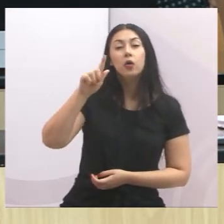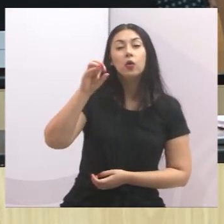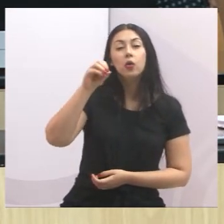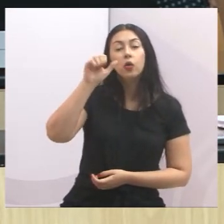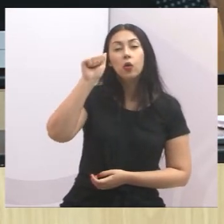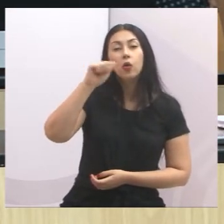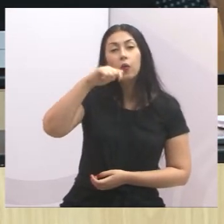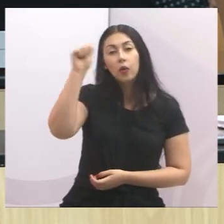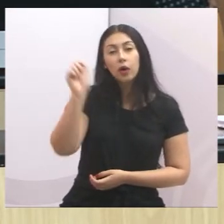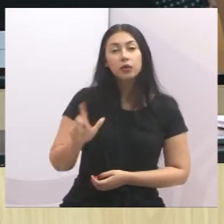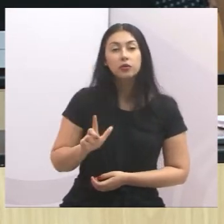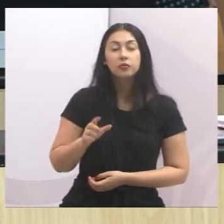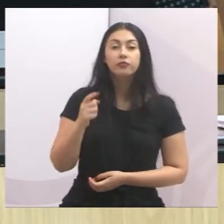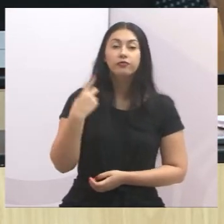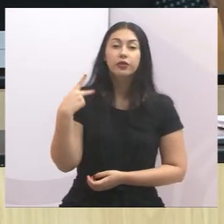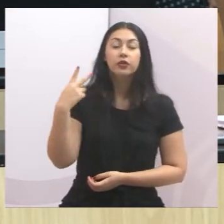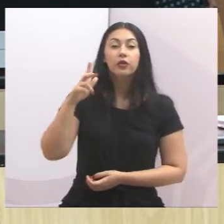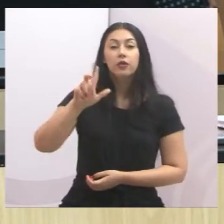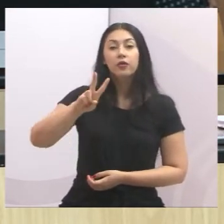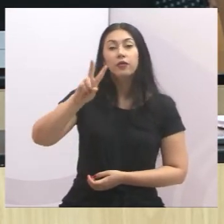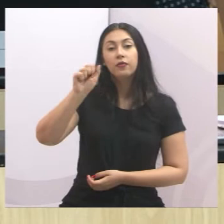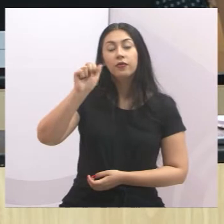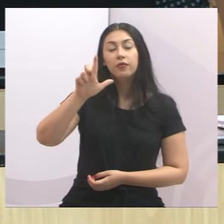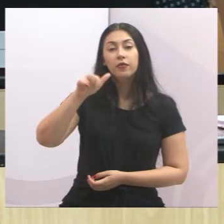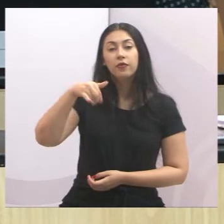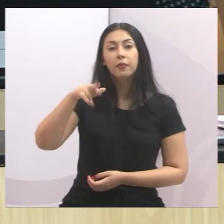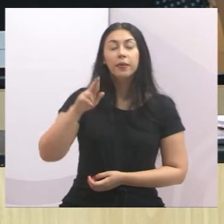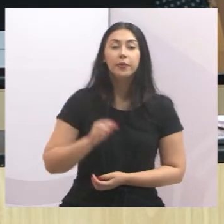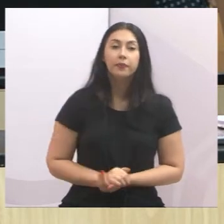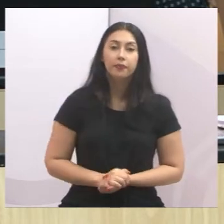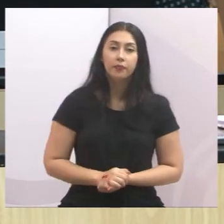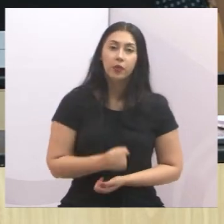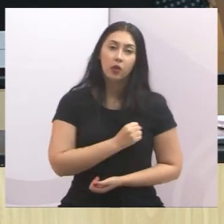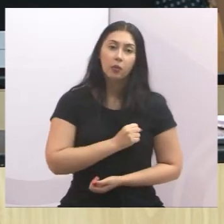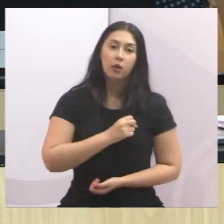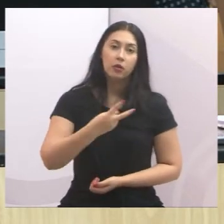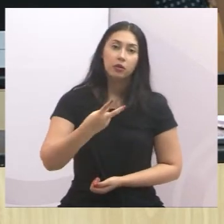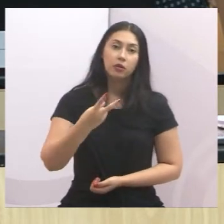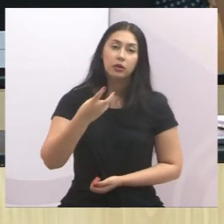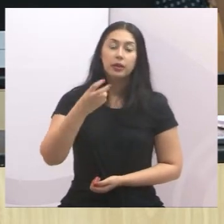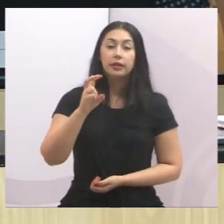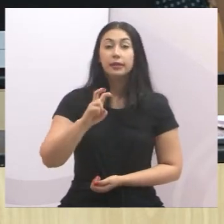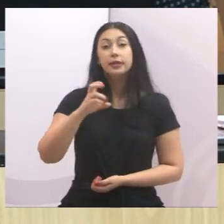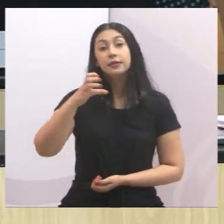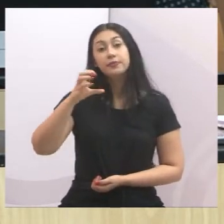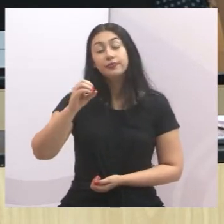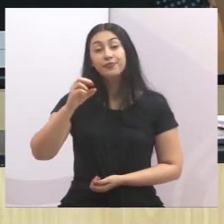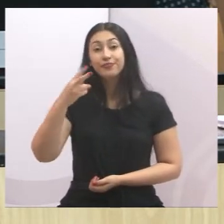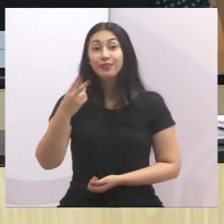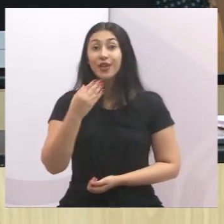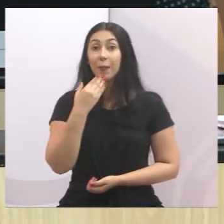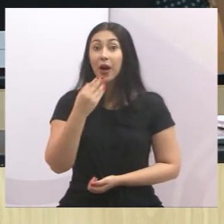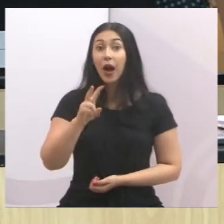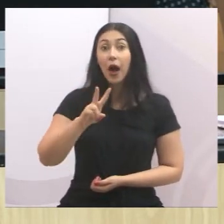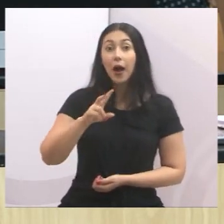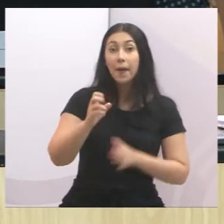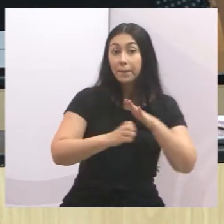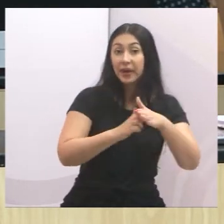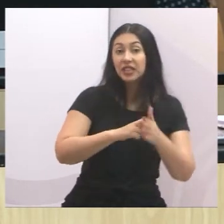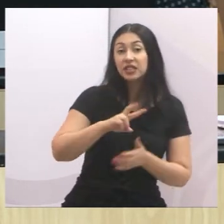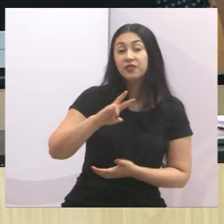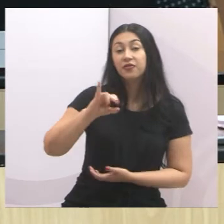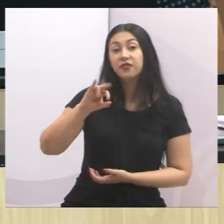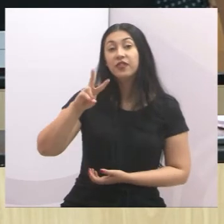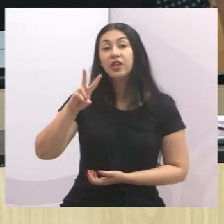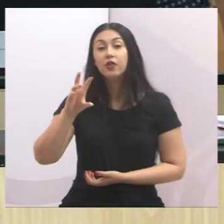vereador Valmir Parque do Meia Lua. Requerimento 502. A Vivo solicitando a manutenção dos cabos da empresa na Avenida 3 de